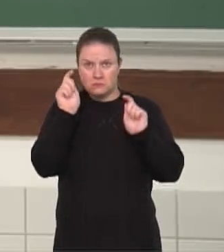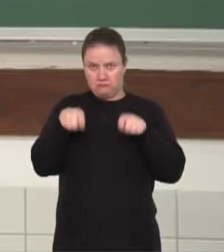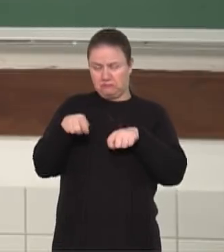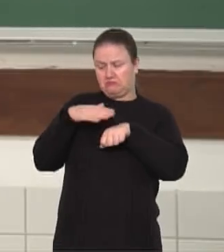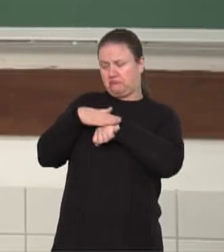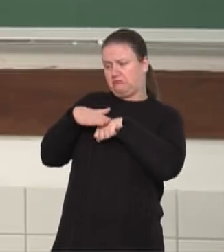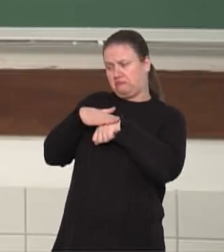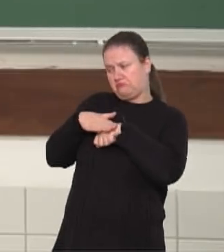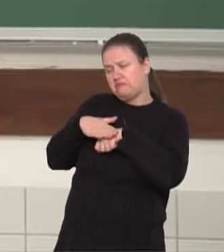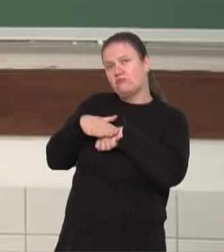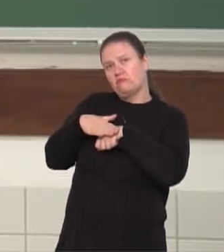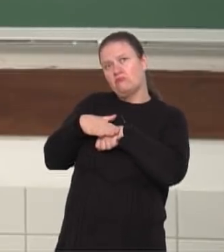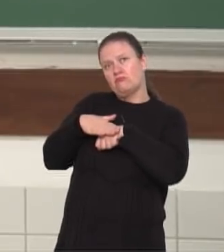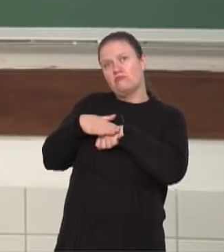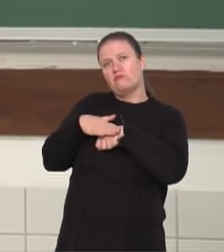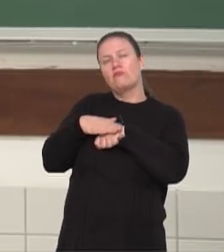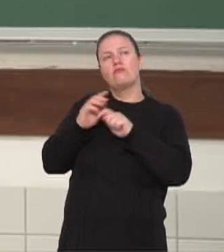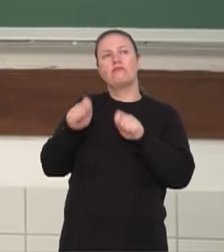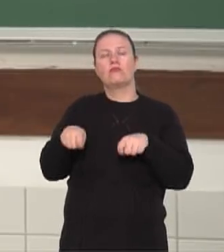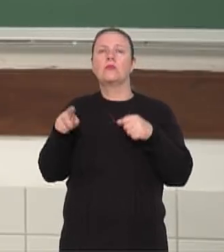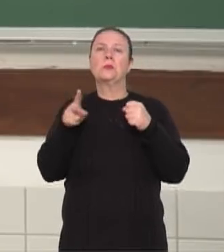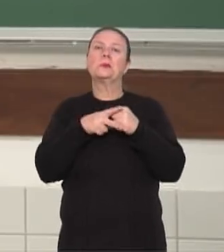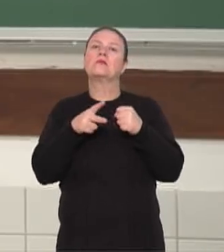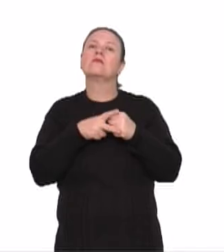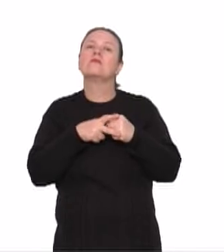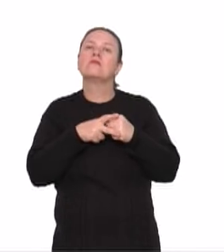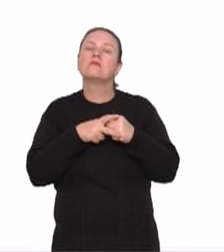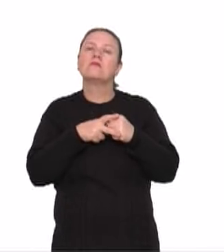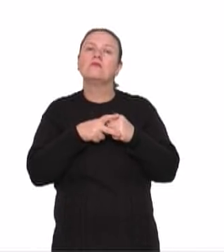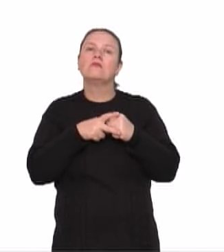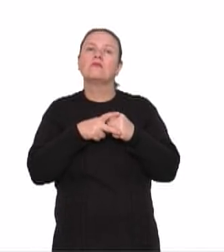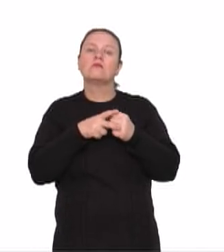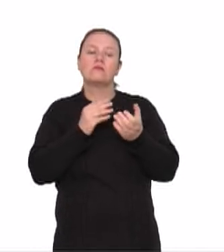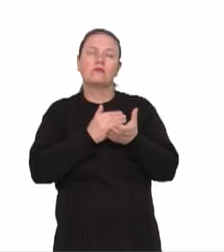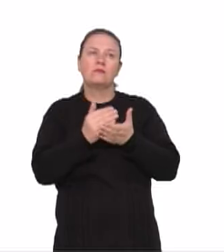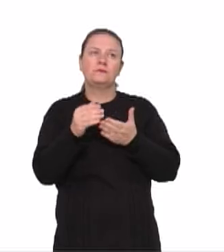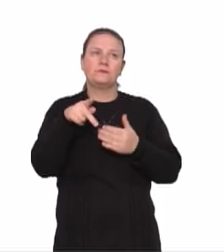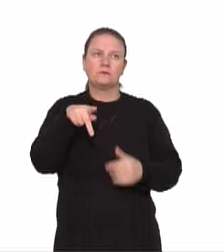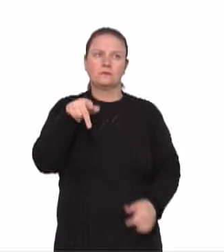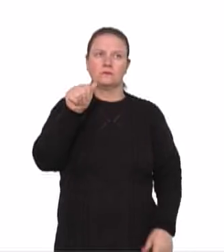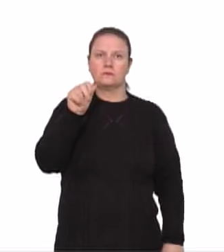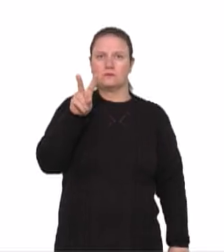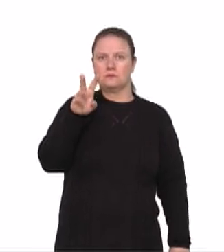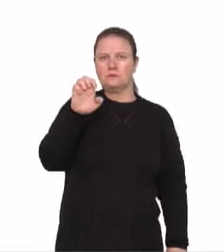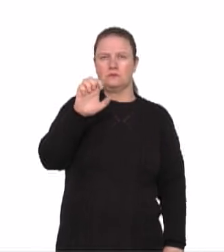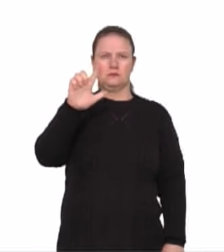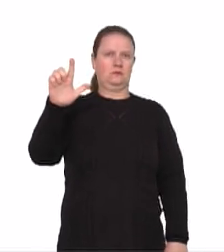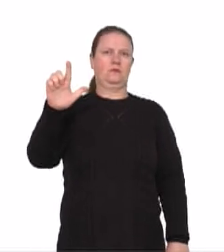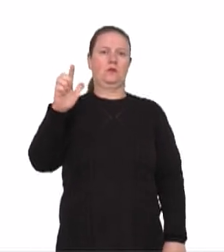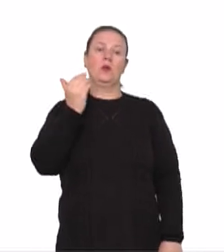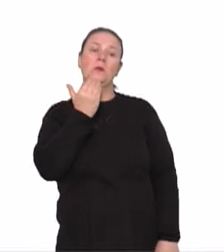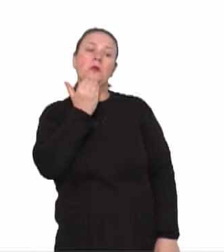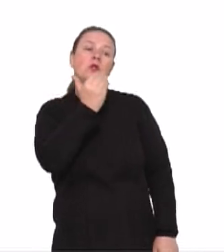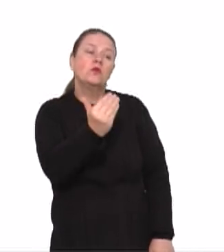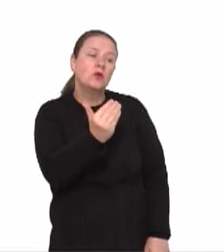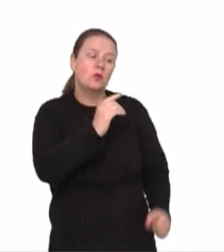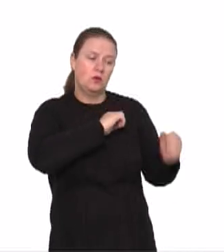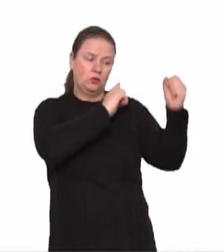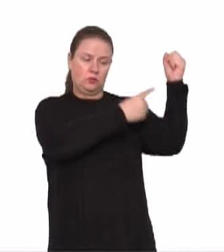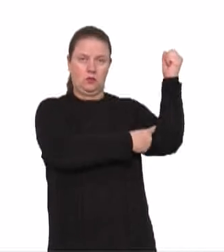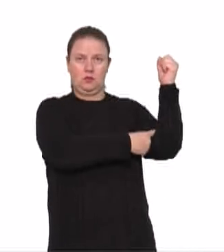com o verbo. Qual é o verbo aqui já no início? Pavel Dolovkov solicitou às